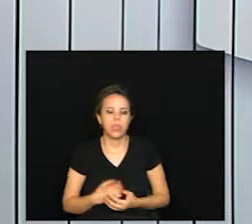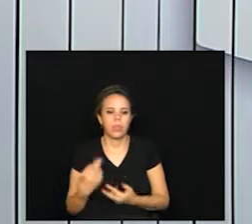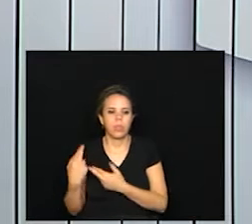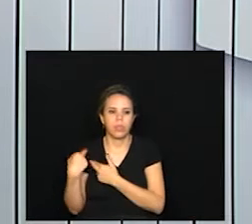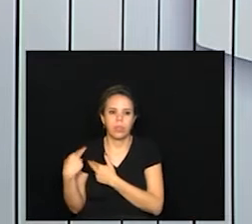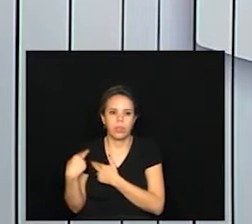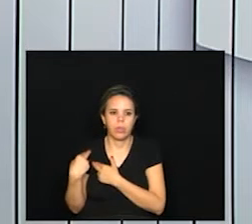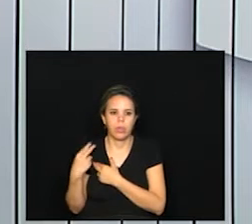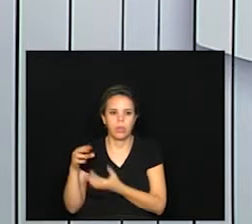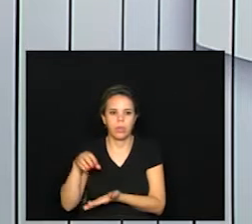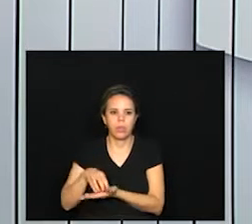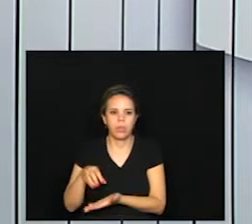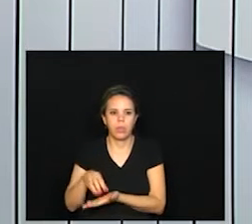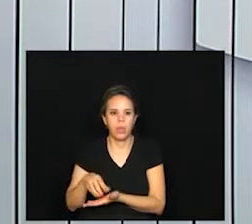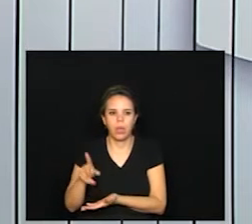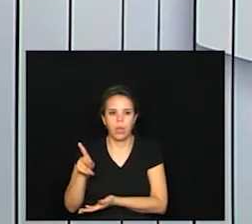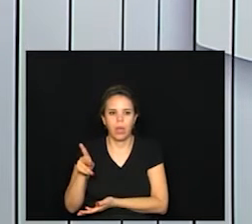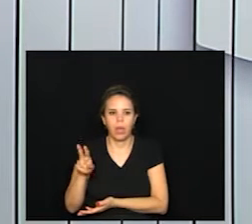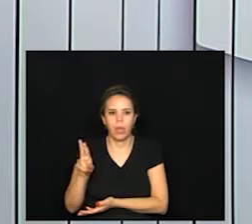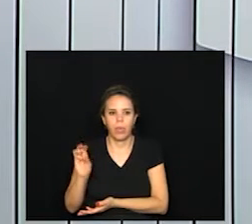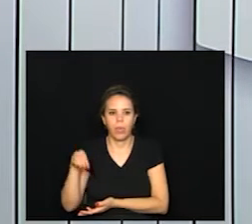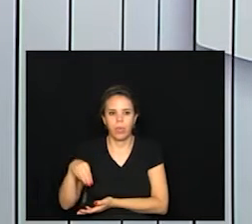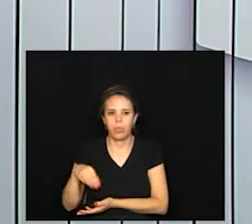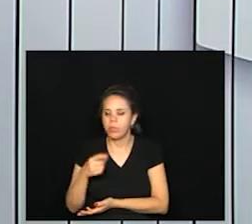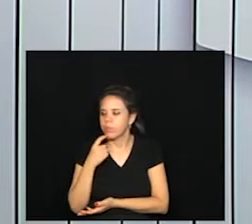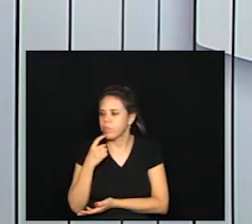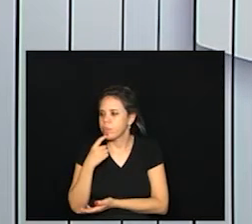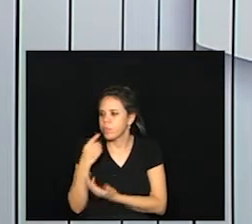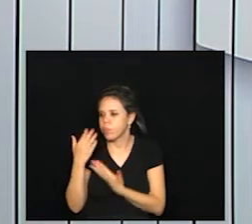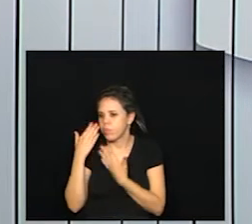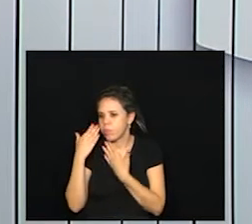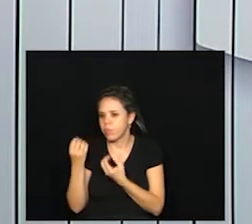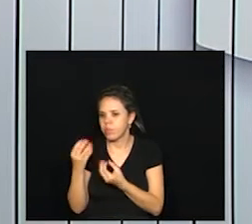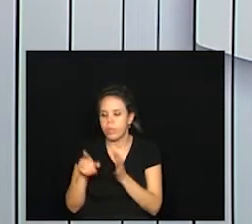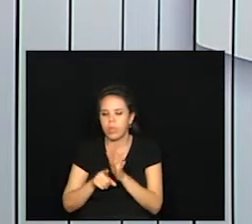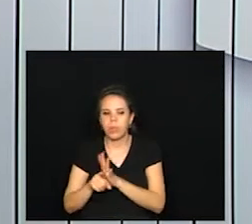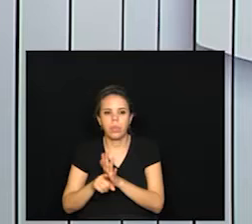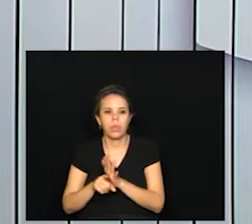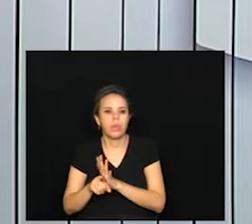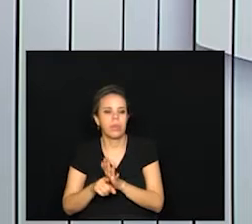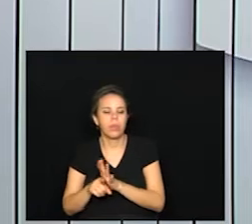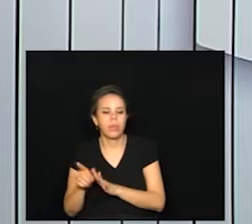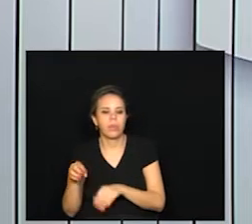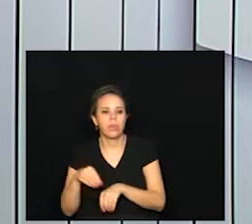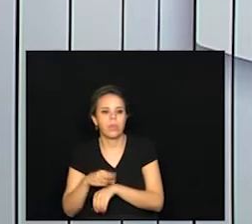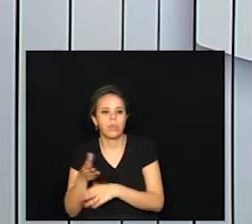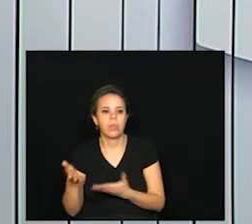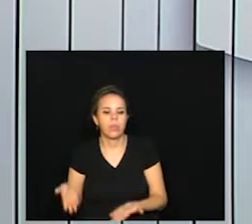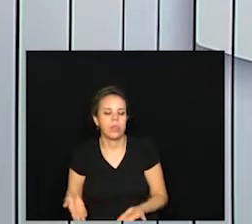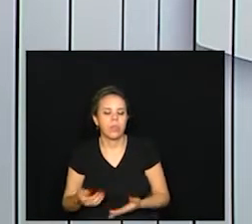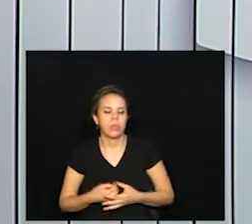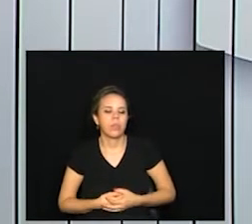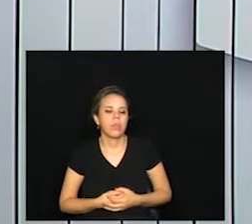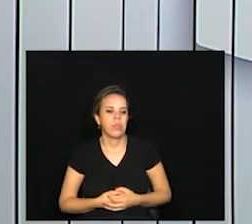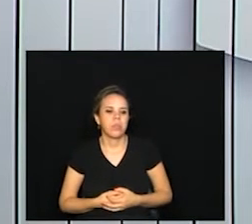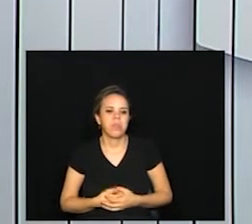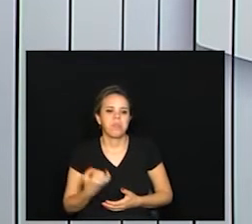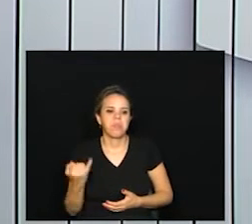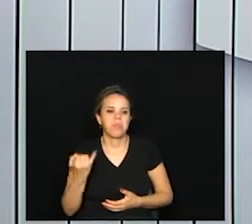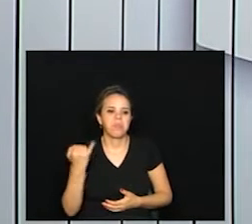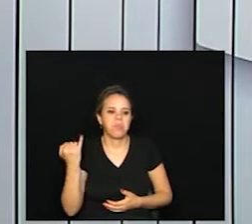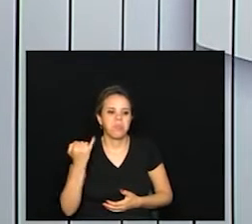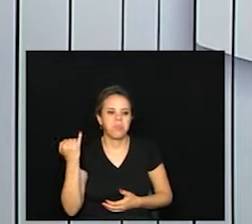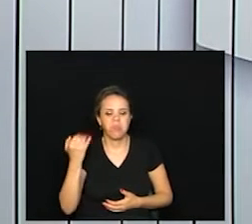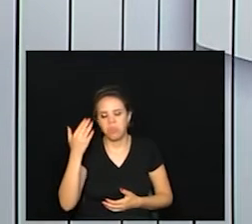atendimento do PROCON Campinas, muito obrigado por todas as informações que você passou aqui para a gente, de grande